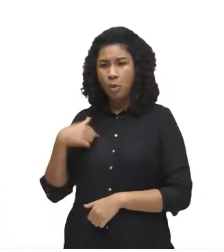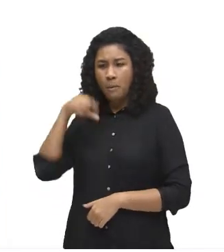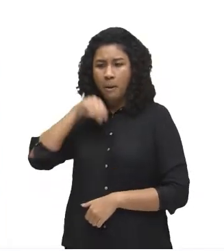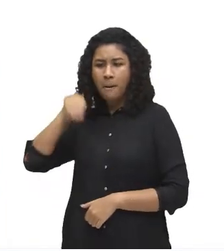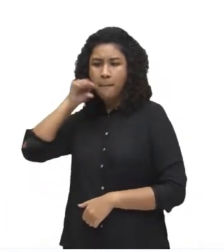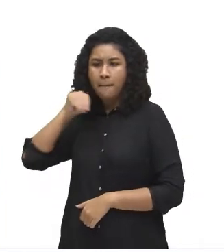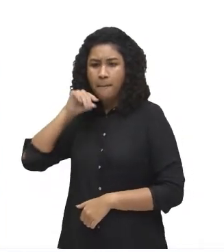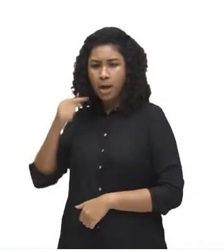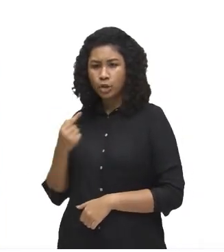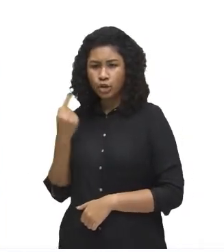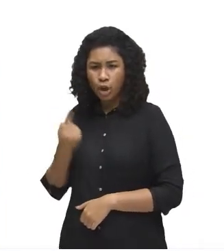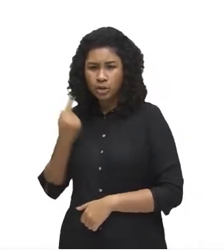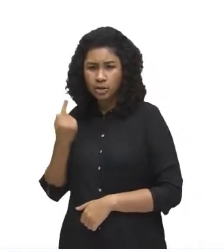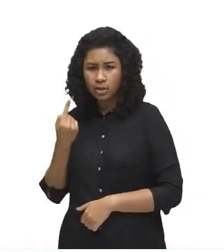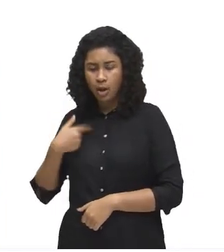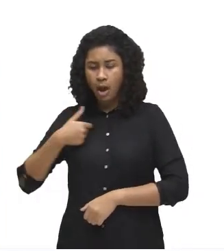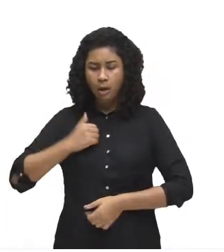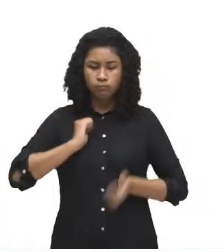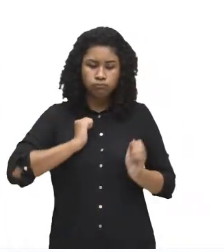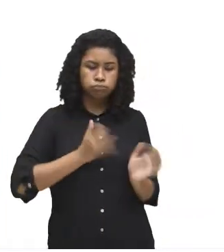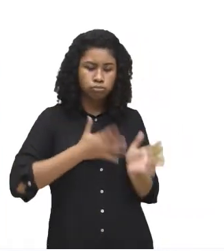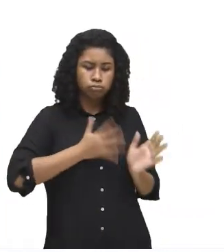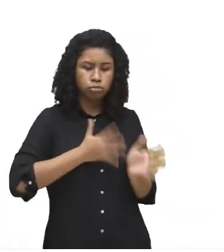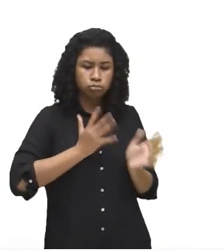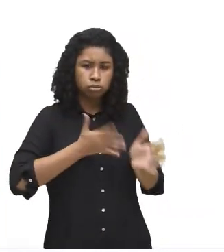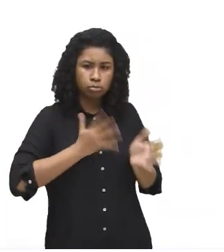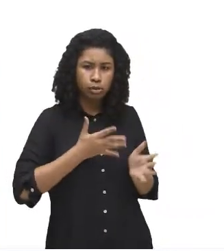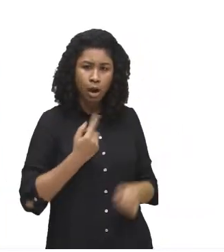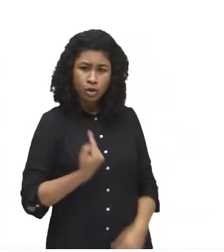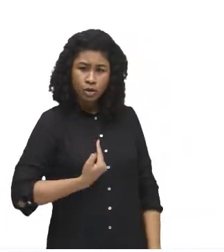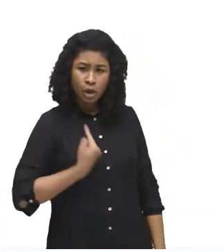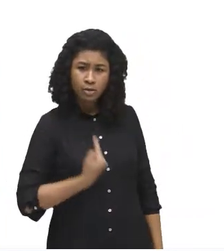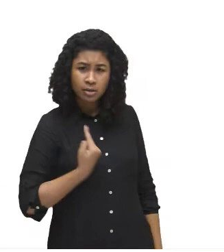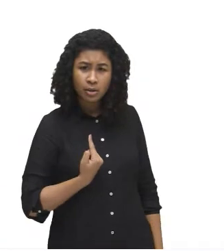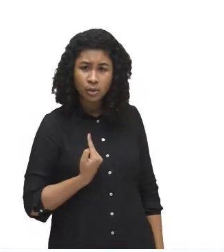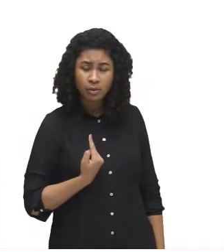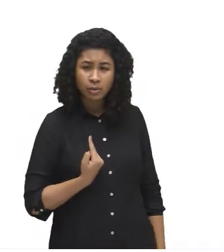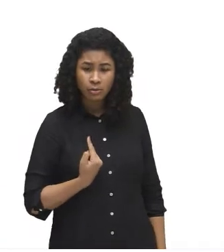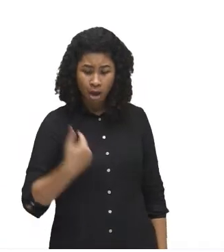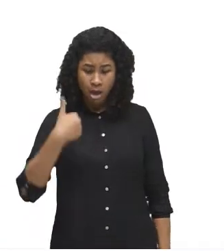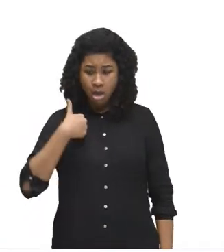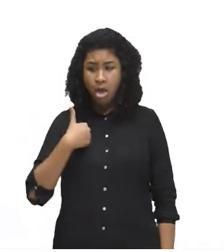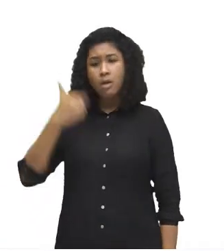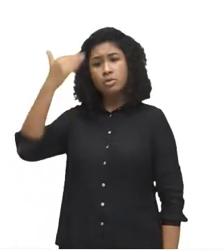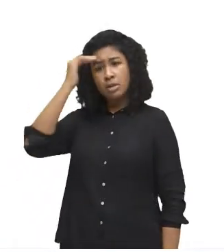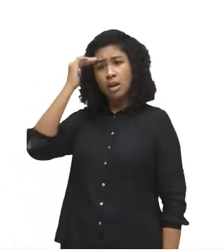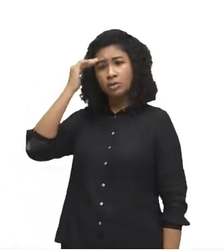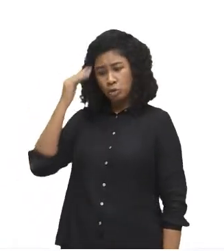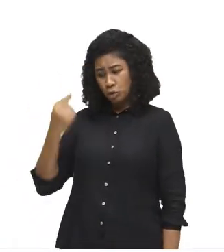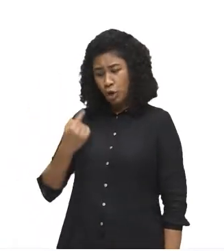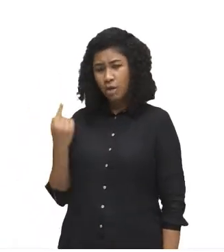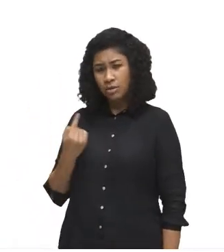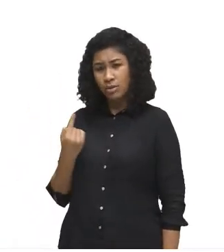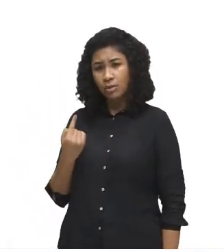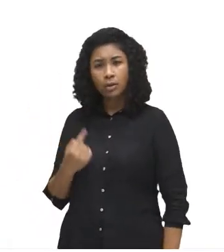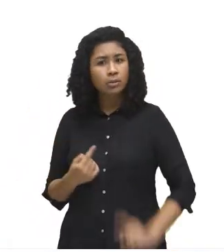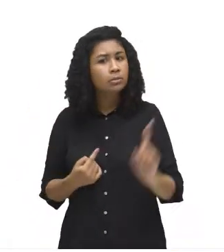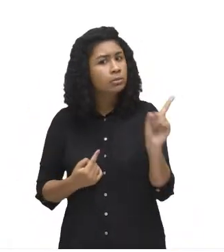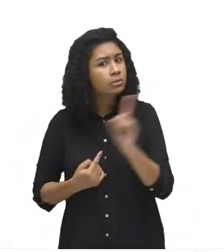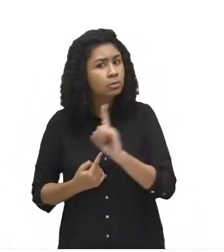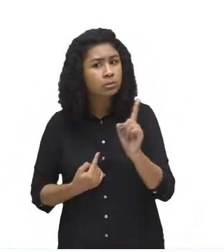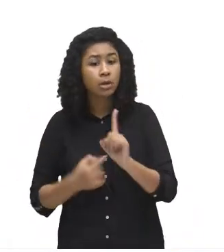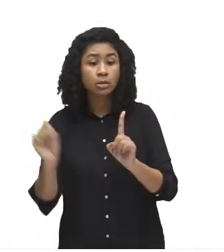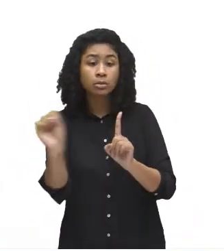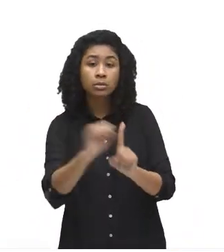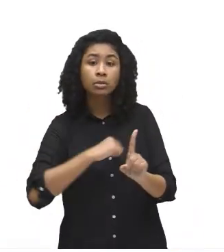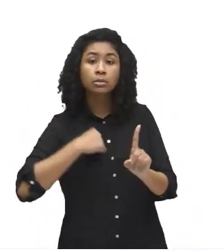eu utilizo uma língua ali, ó. Eu falo uma língua que só eu entendo. Não, é uma construção social. Aí nós